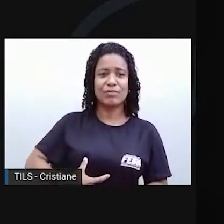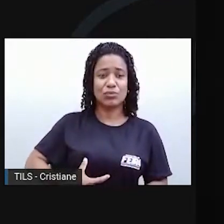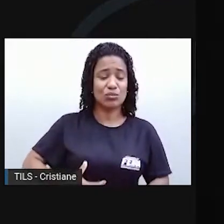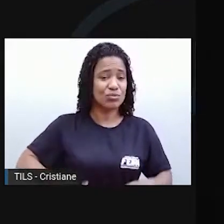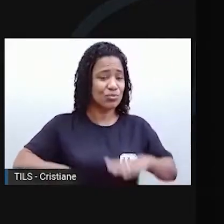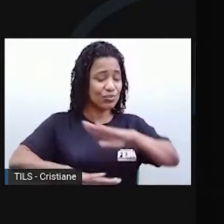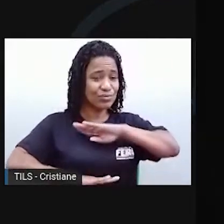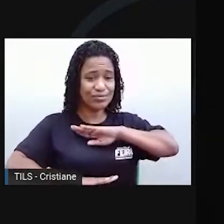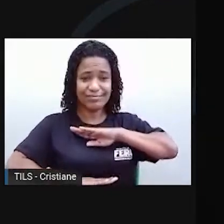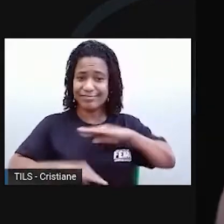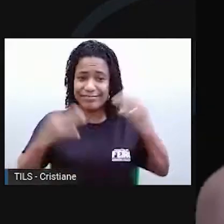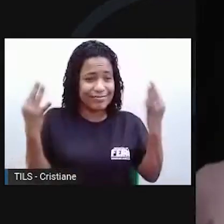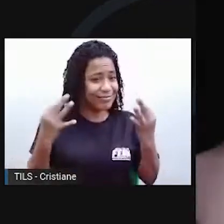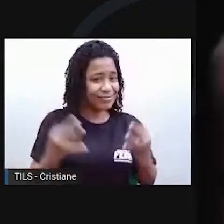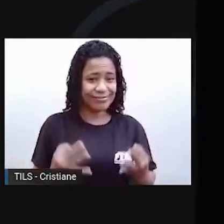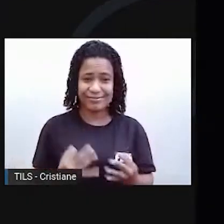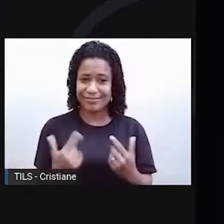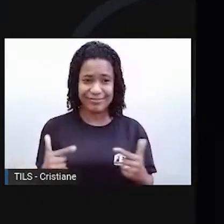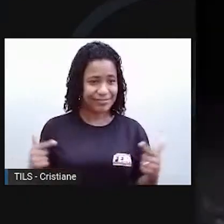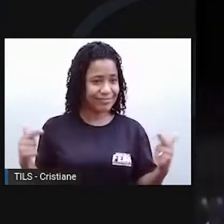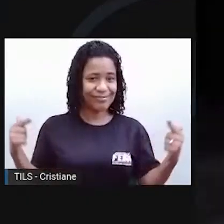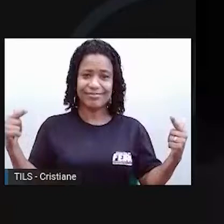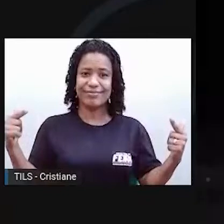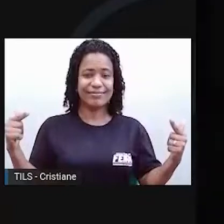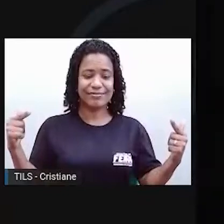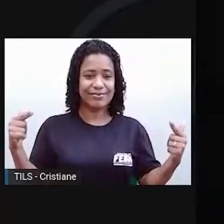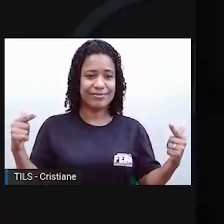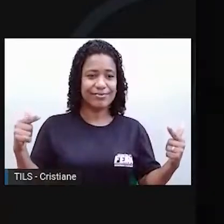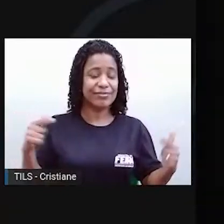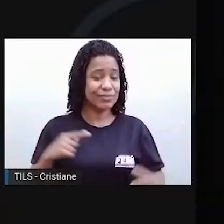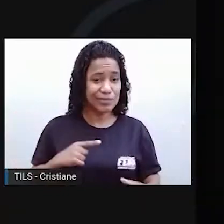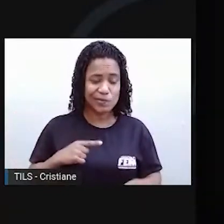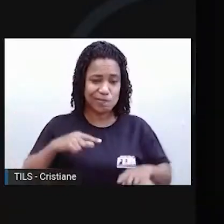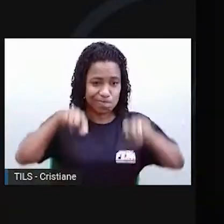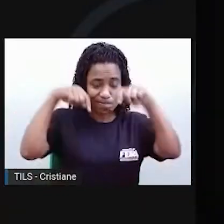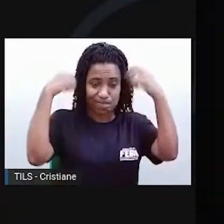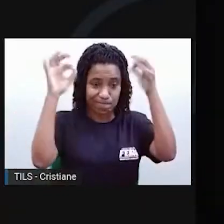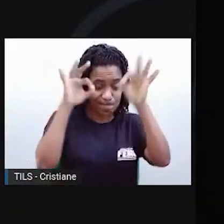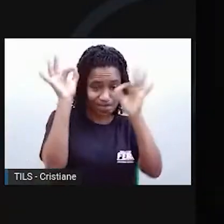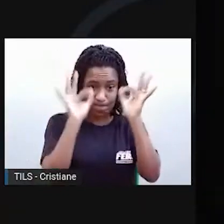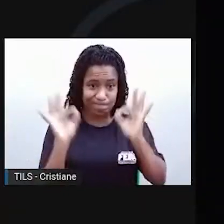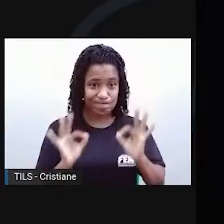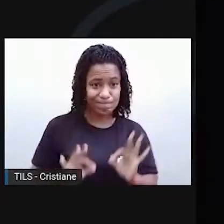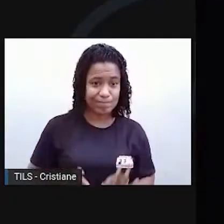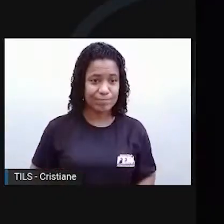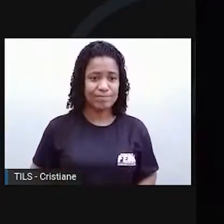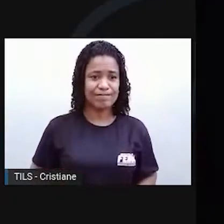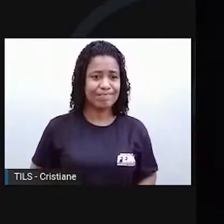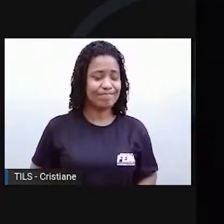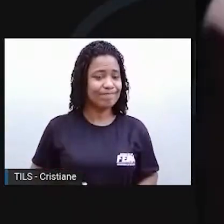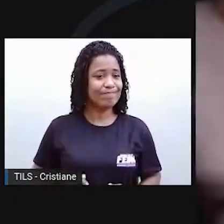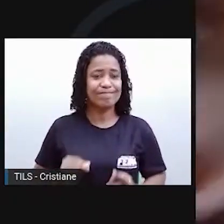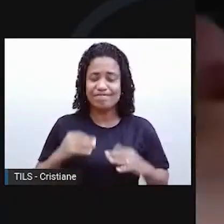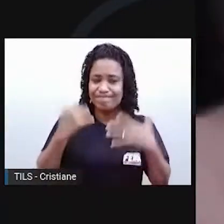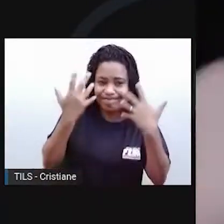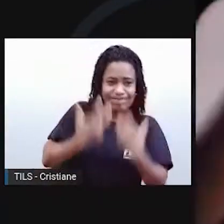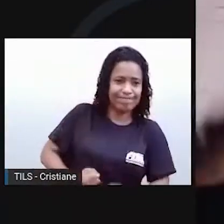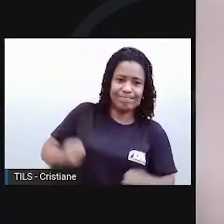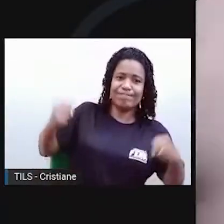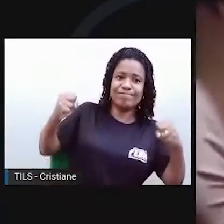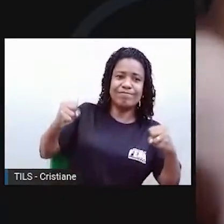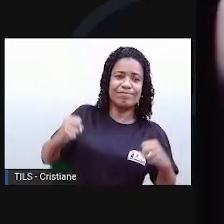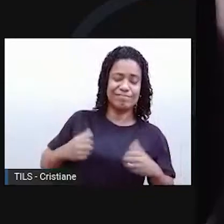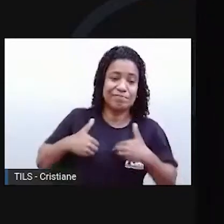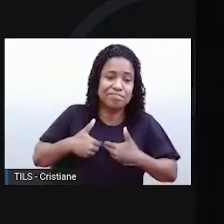defeito. Não te importa o que se faz pra ser aceito. Você satisfaz o teu e é sem respeito. Abre mais,